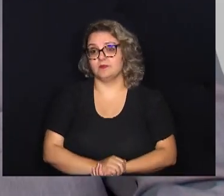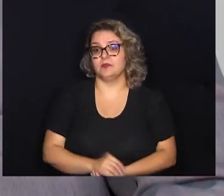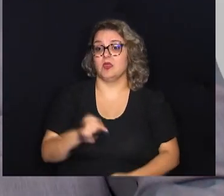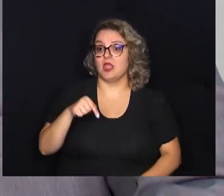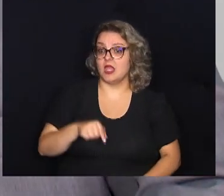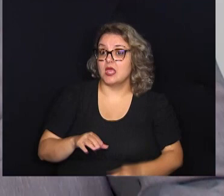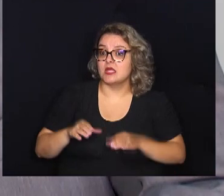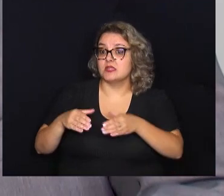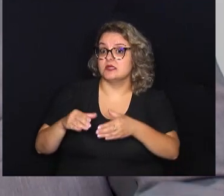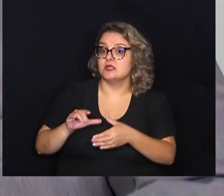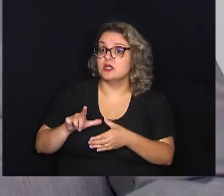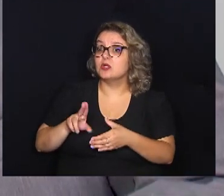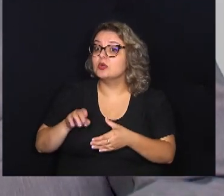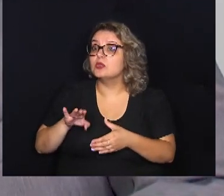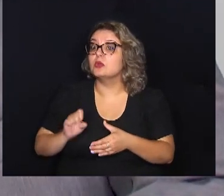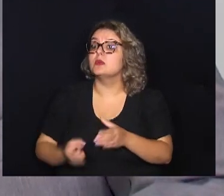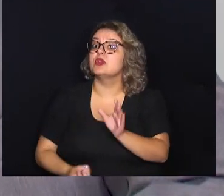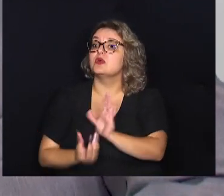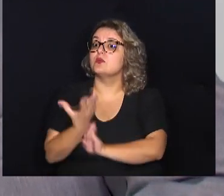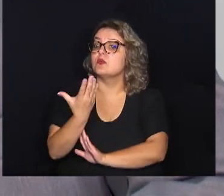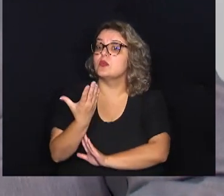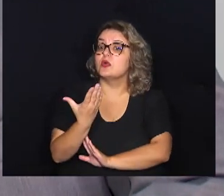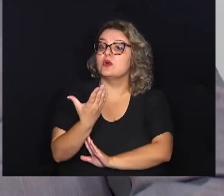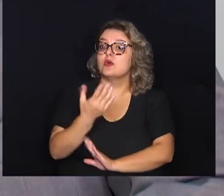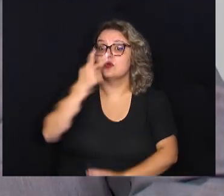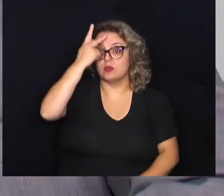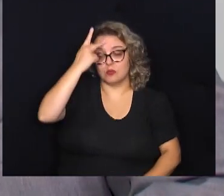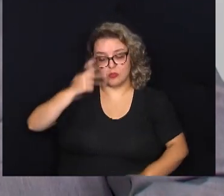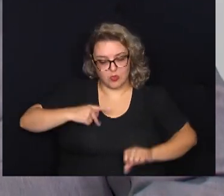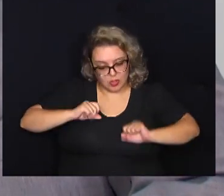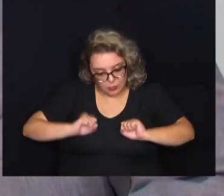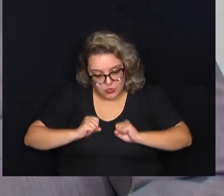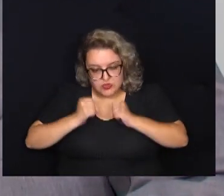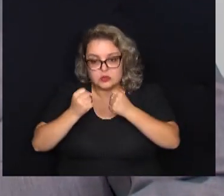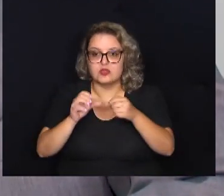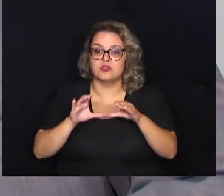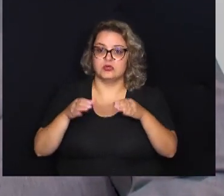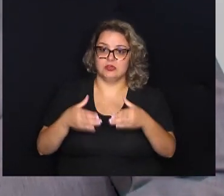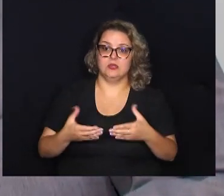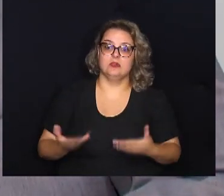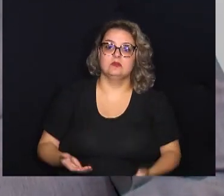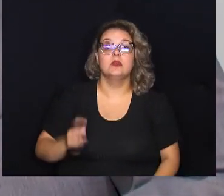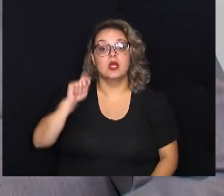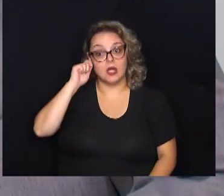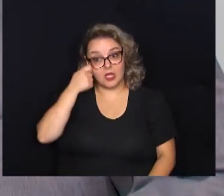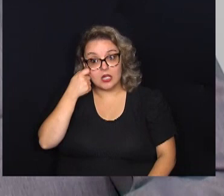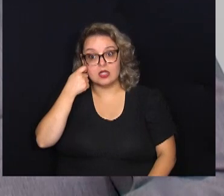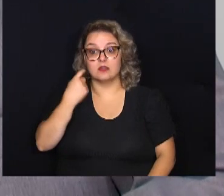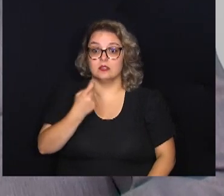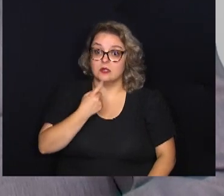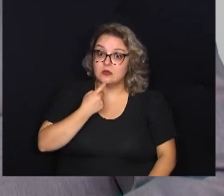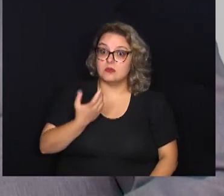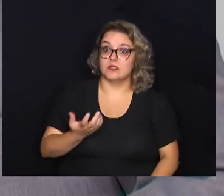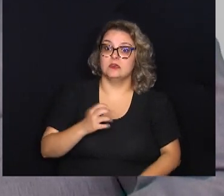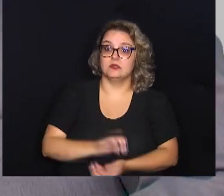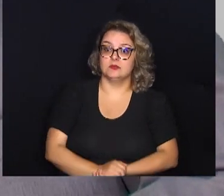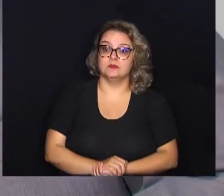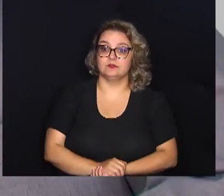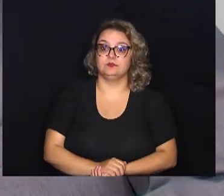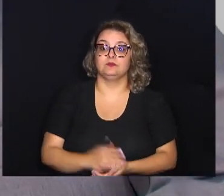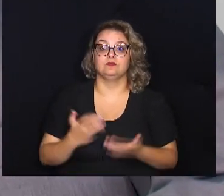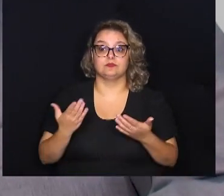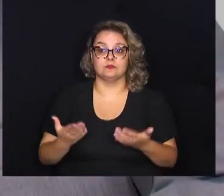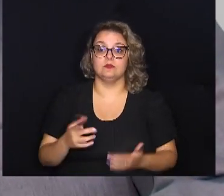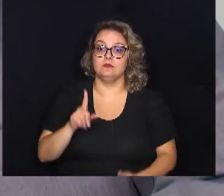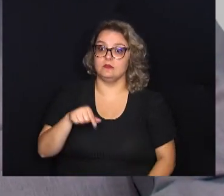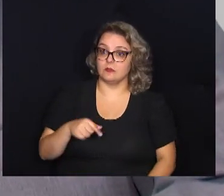foi criado, surgiu do próprio esforço da comunidade negra campineira. Então, é